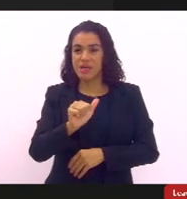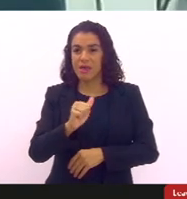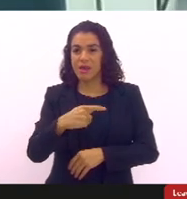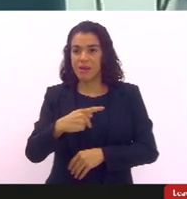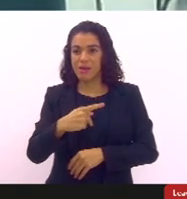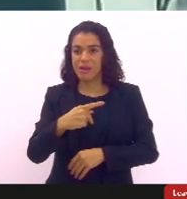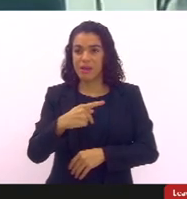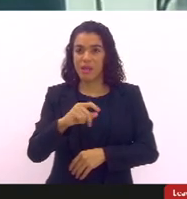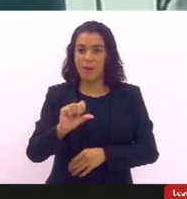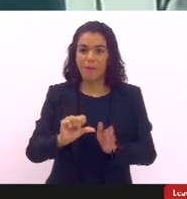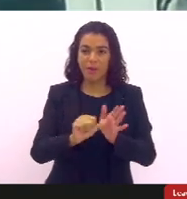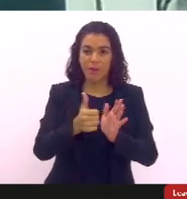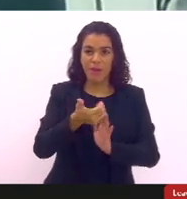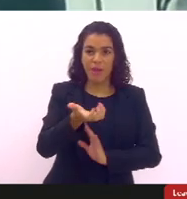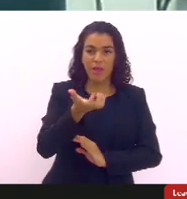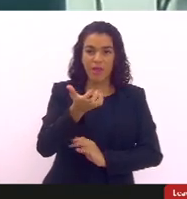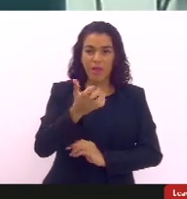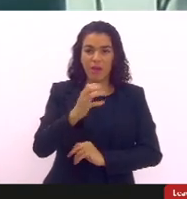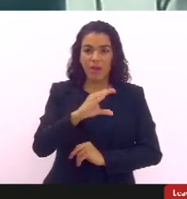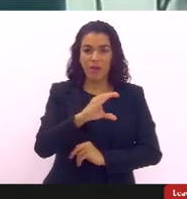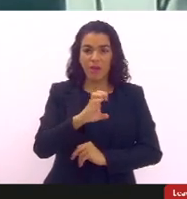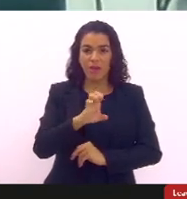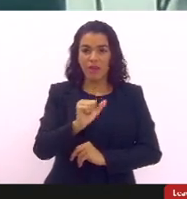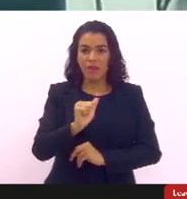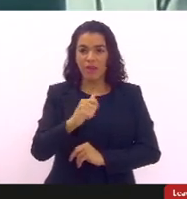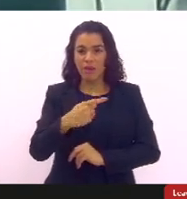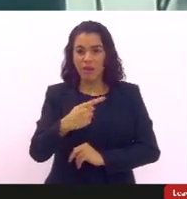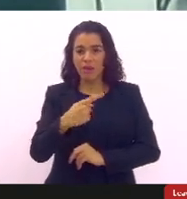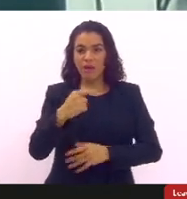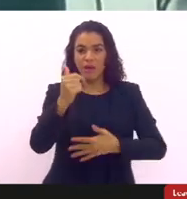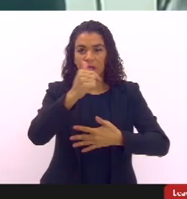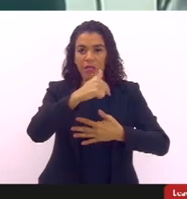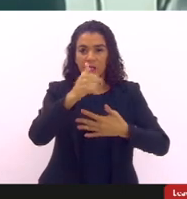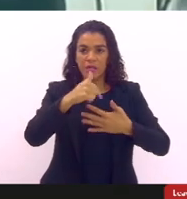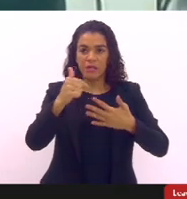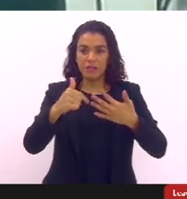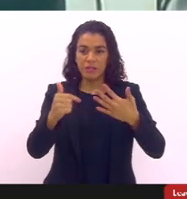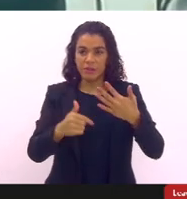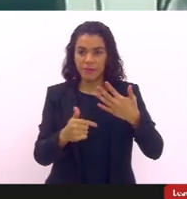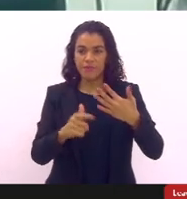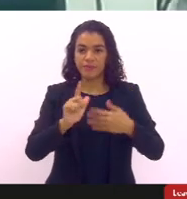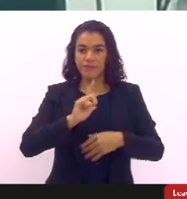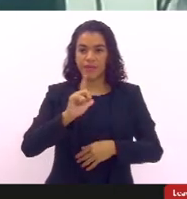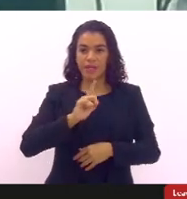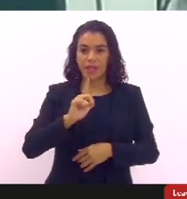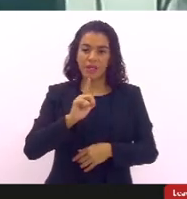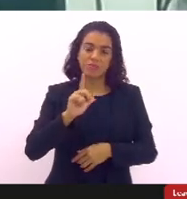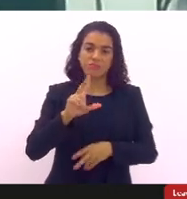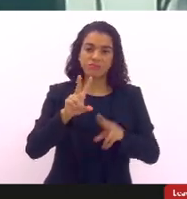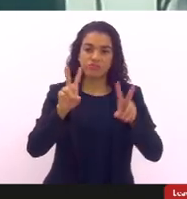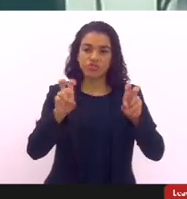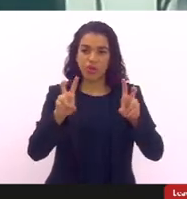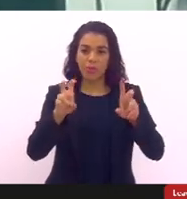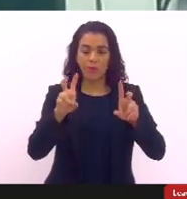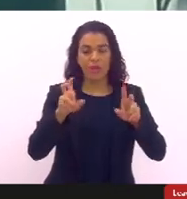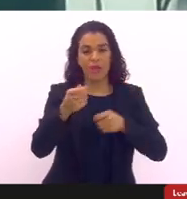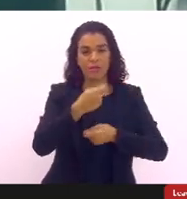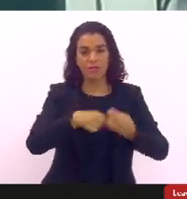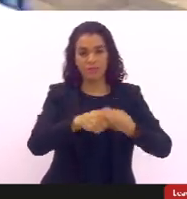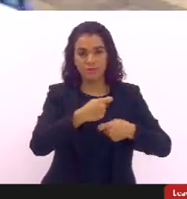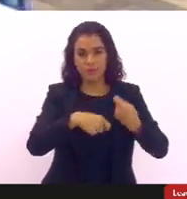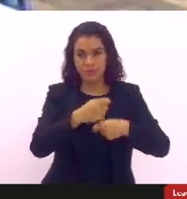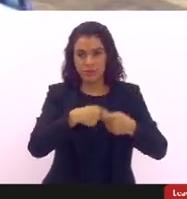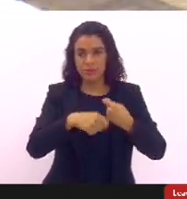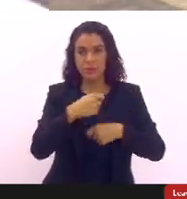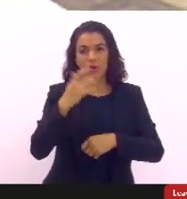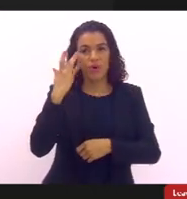Deputado, eu prefiro ouvir a SEAP, porque tem muitos pontos que são pertinentes à parte da administração deles.